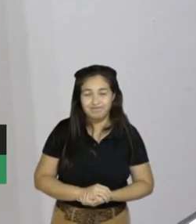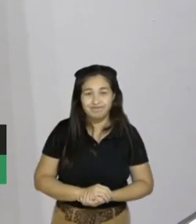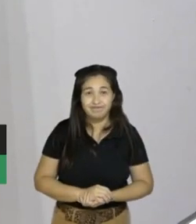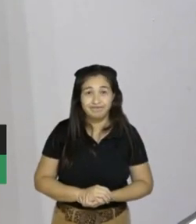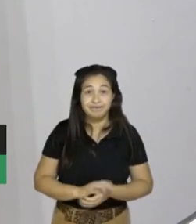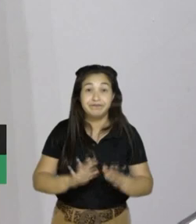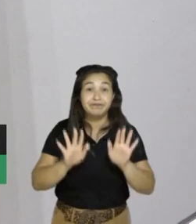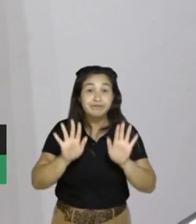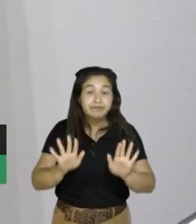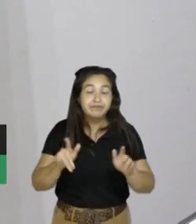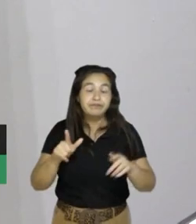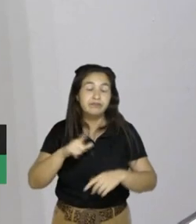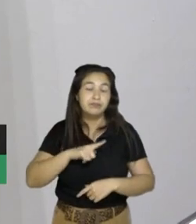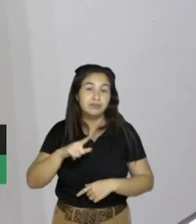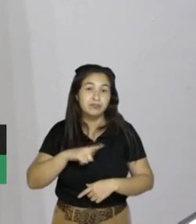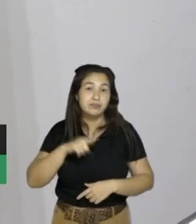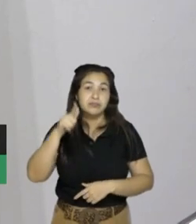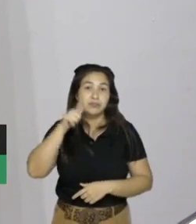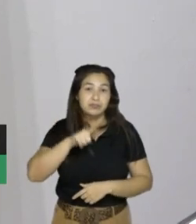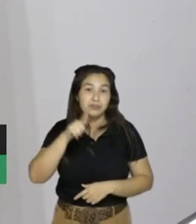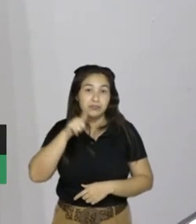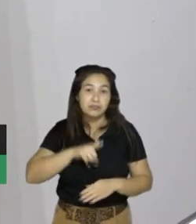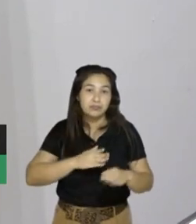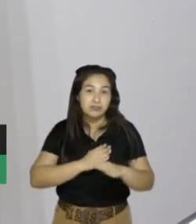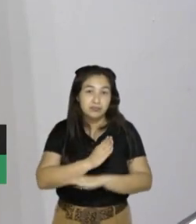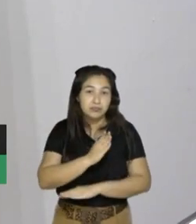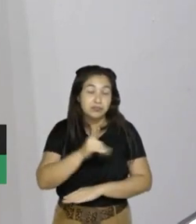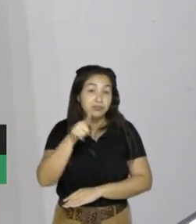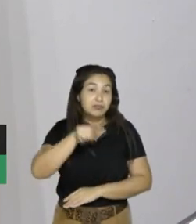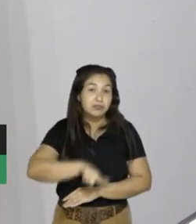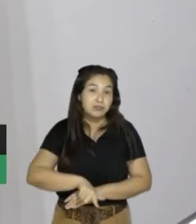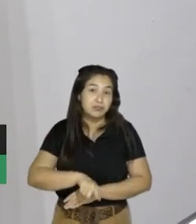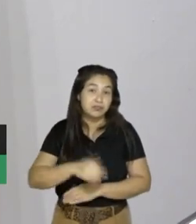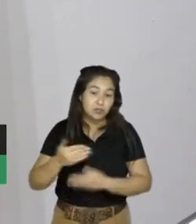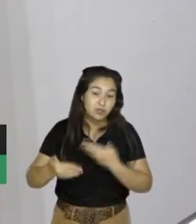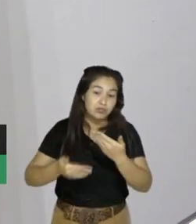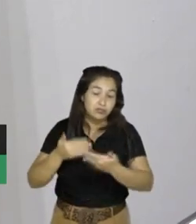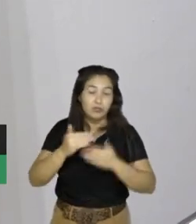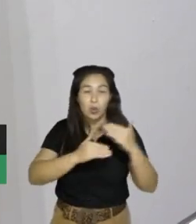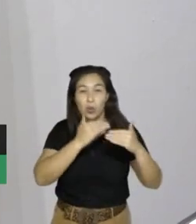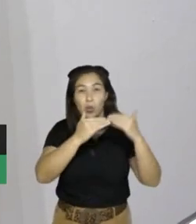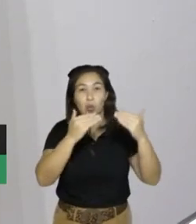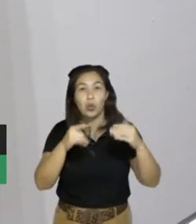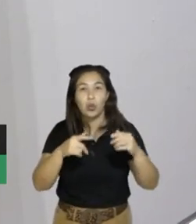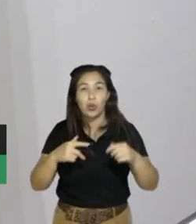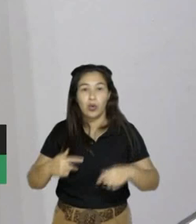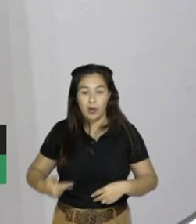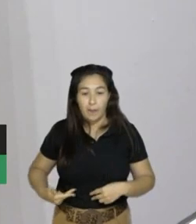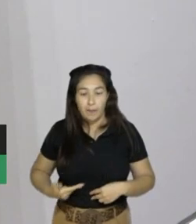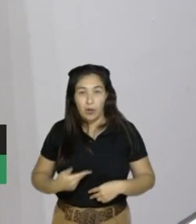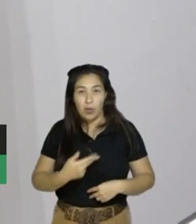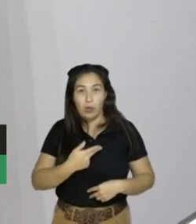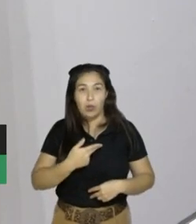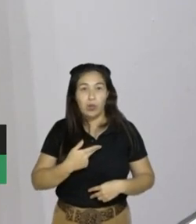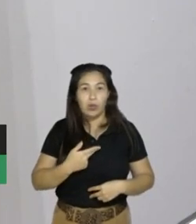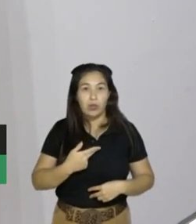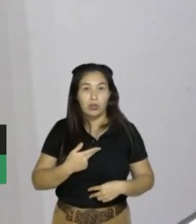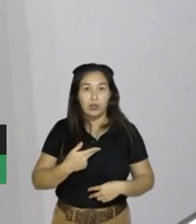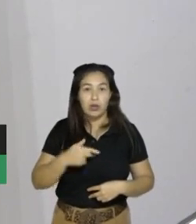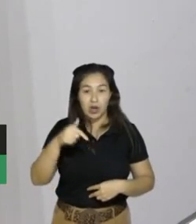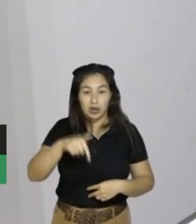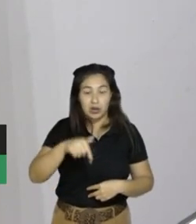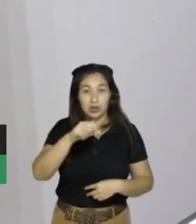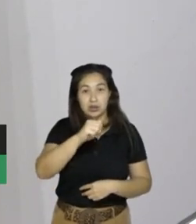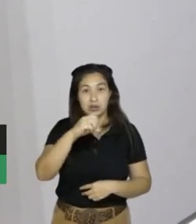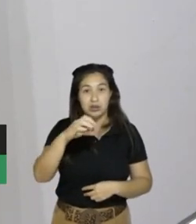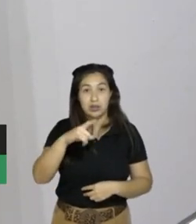nós conseguimos avançar muito no que tange agora a questão da cirurgias em Santa Catarina nós chegamos